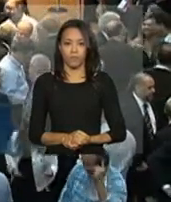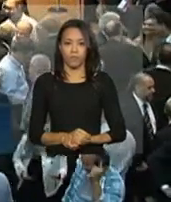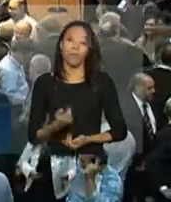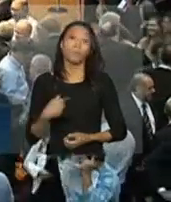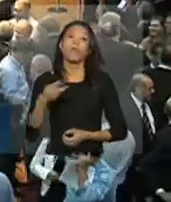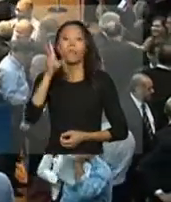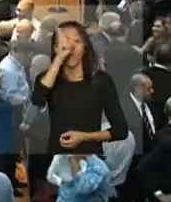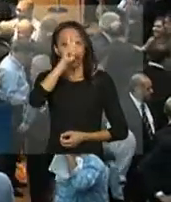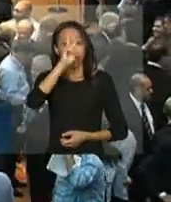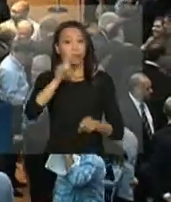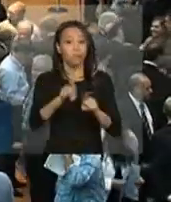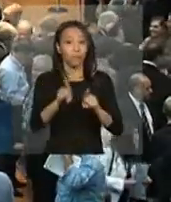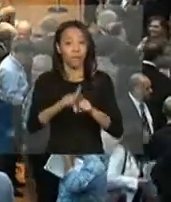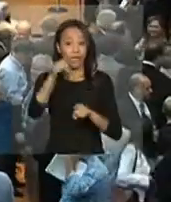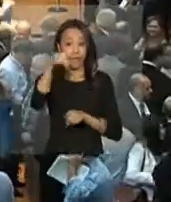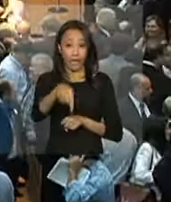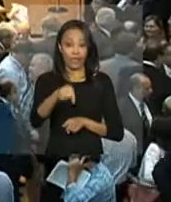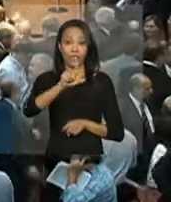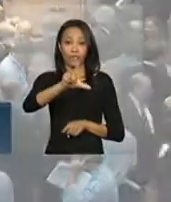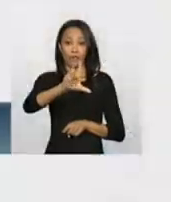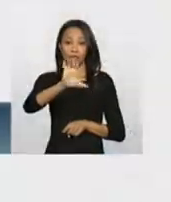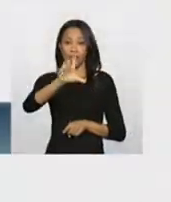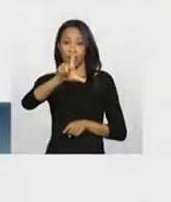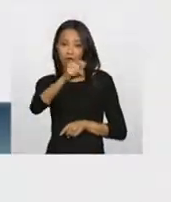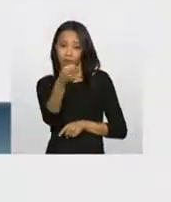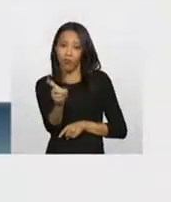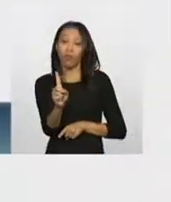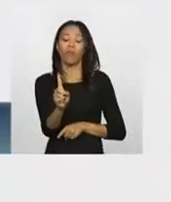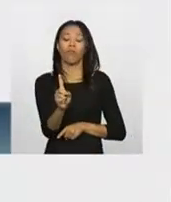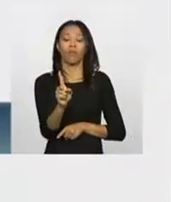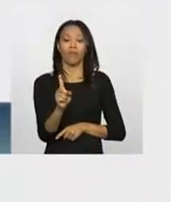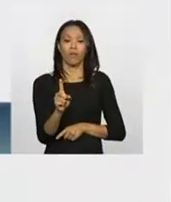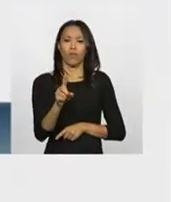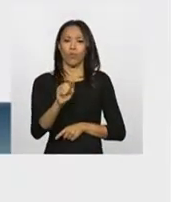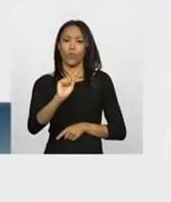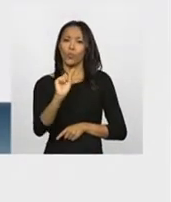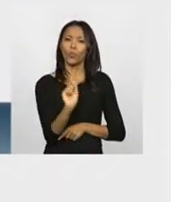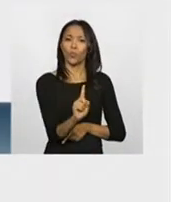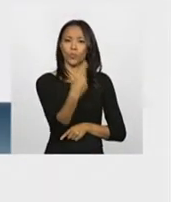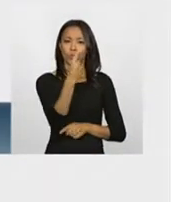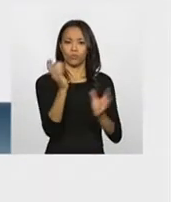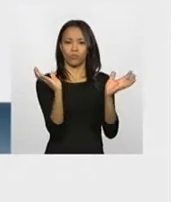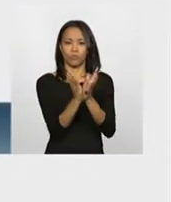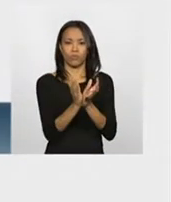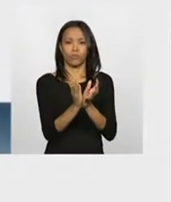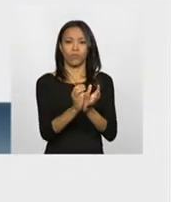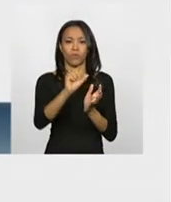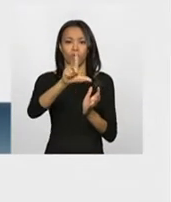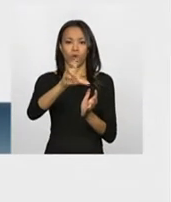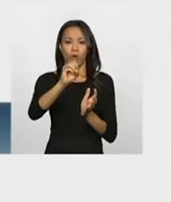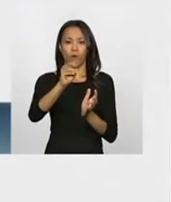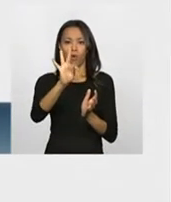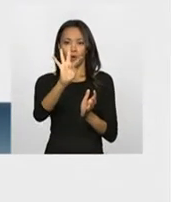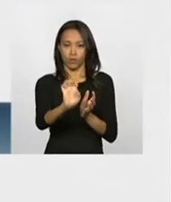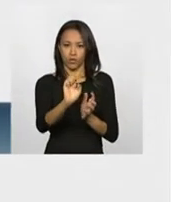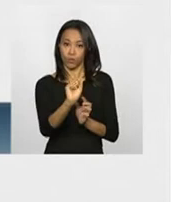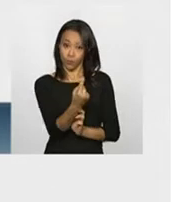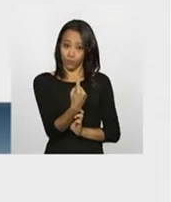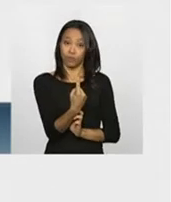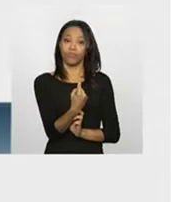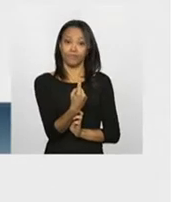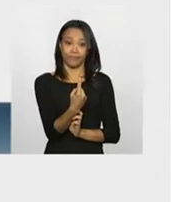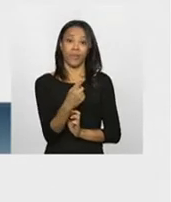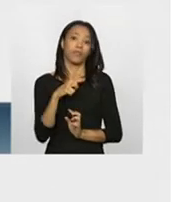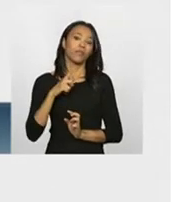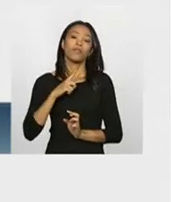lembrando então que esse leilão foi realizado em único lote houve